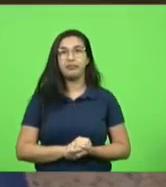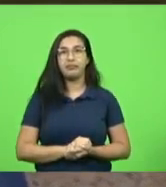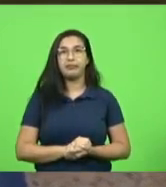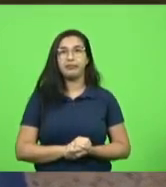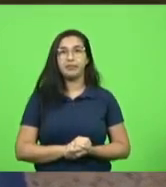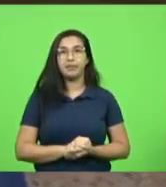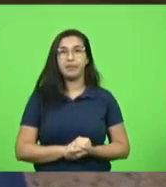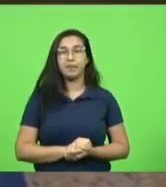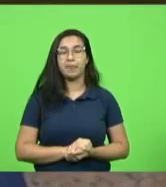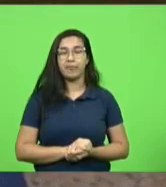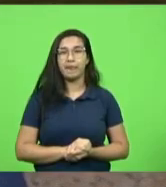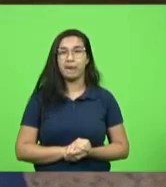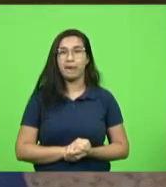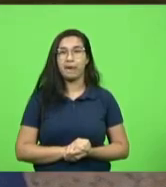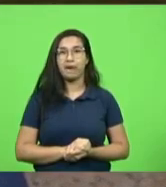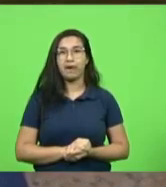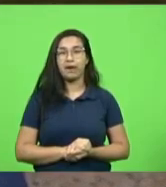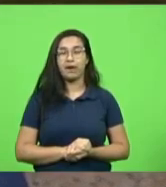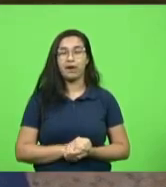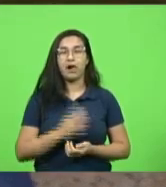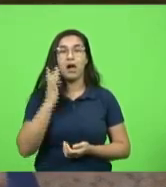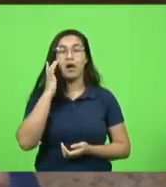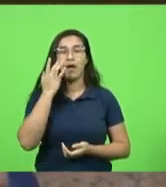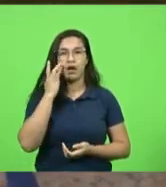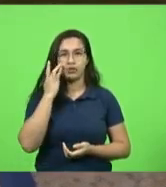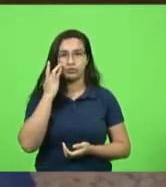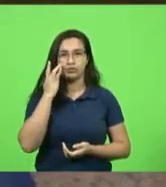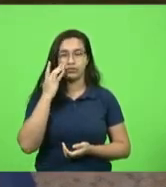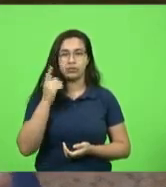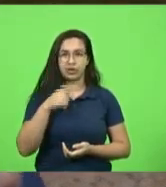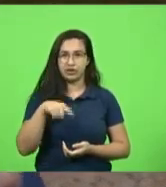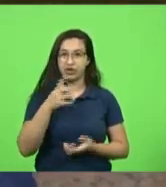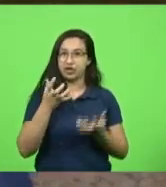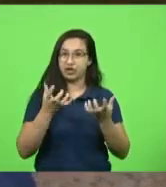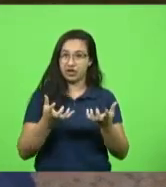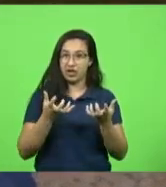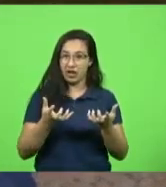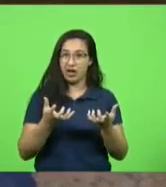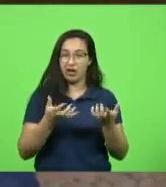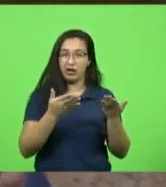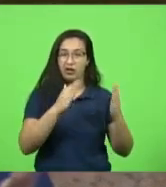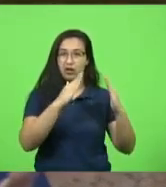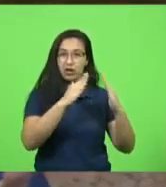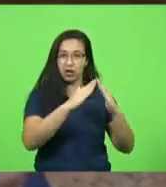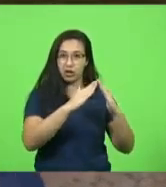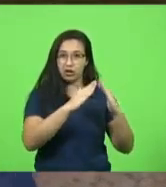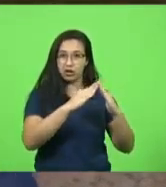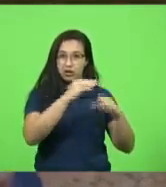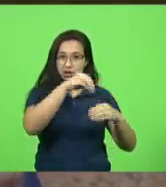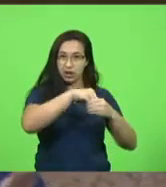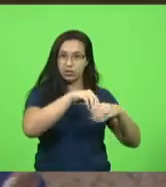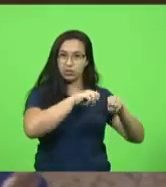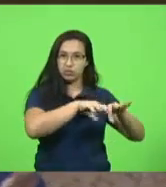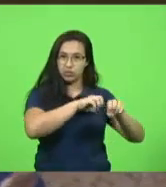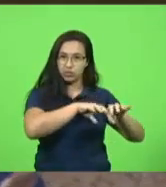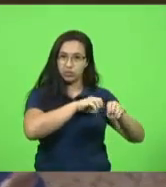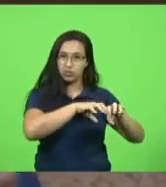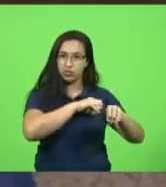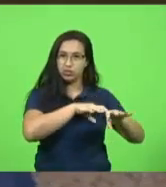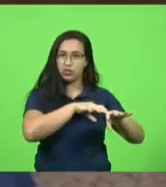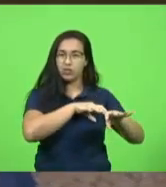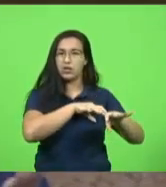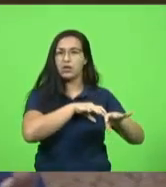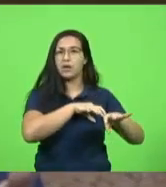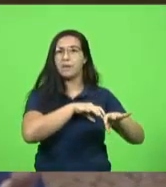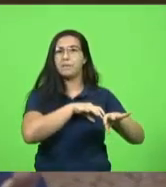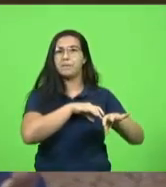essa verdade que todos nós estamos querendo a respeito desse homeschooling, que eu acho que hoje, sem sombra de dúvida, senhor